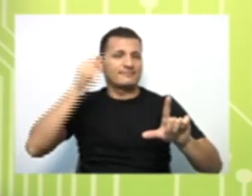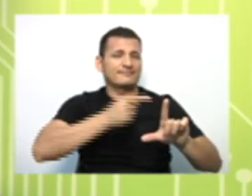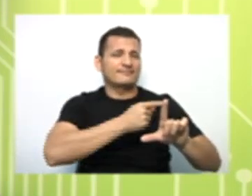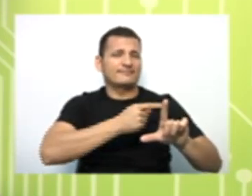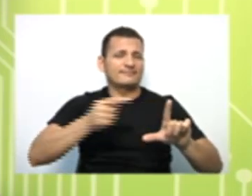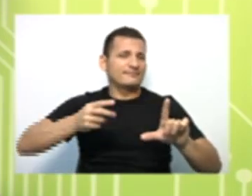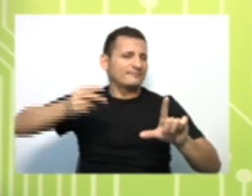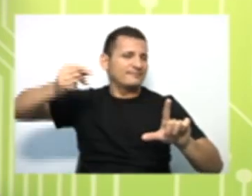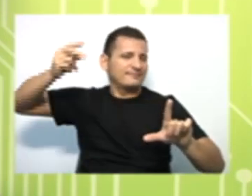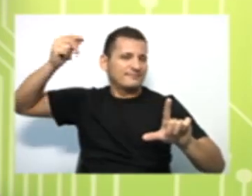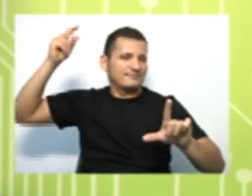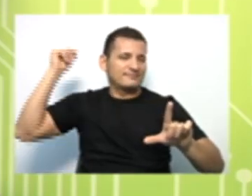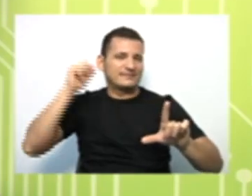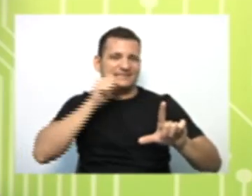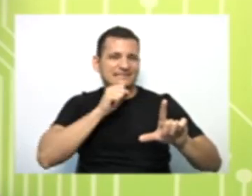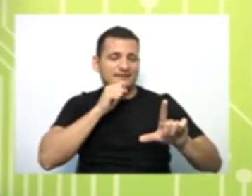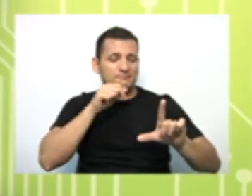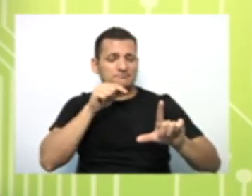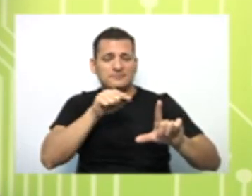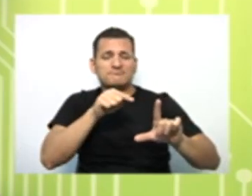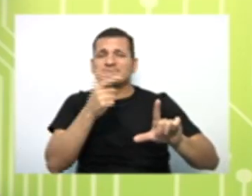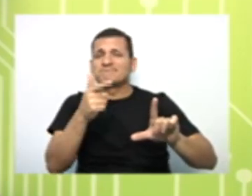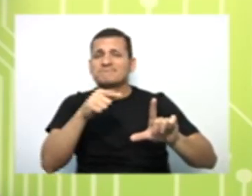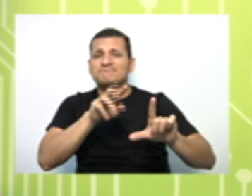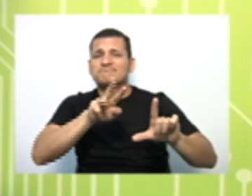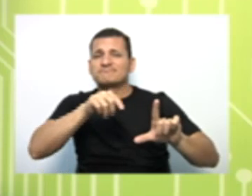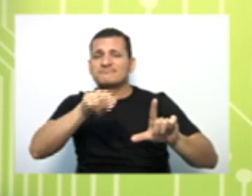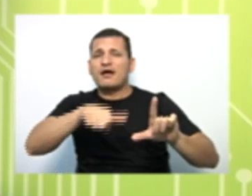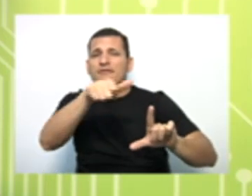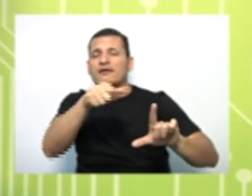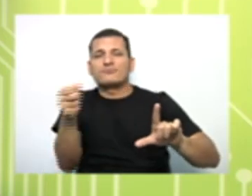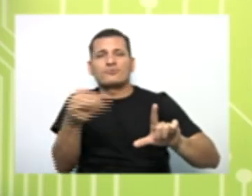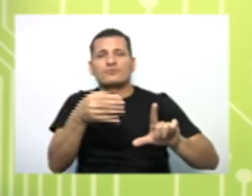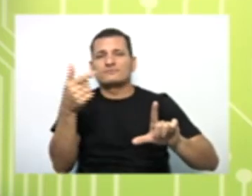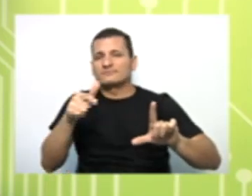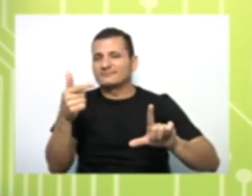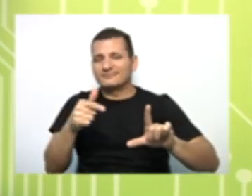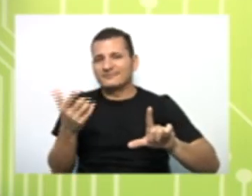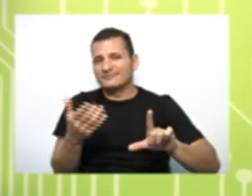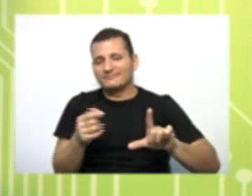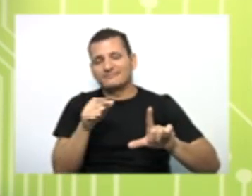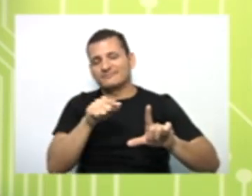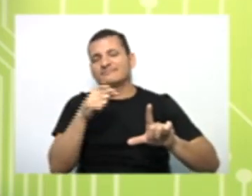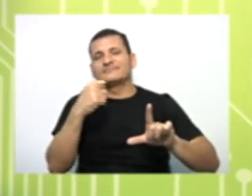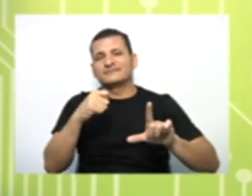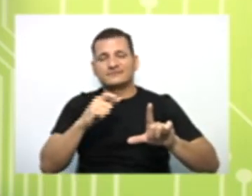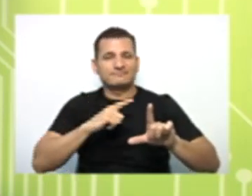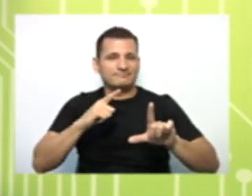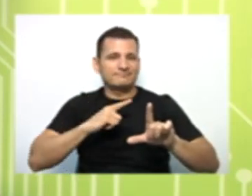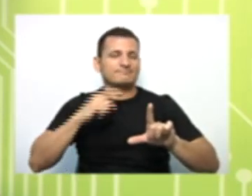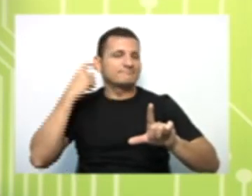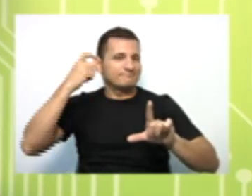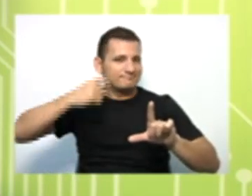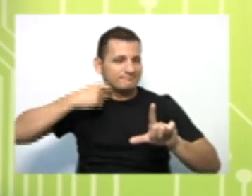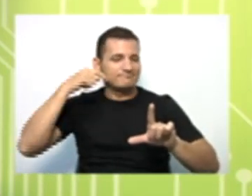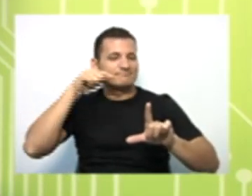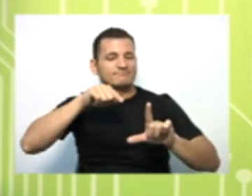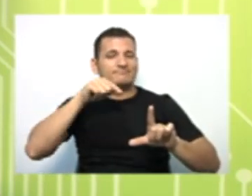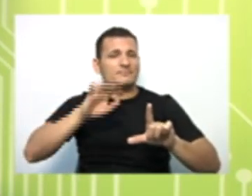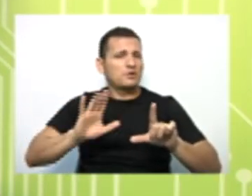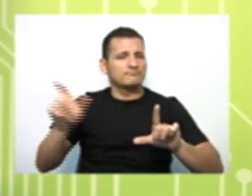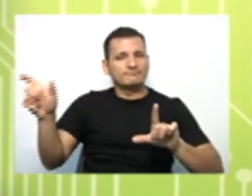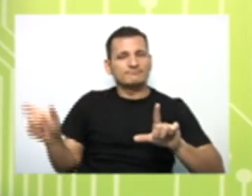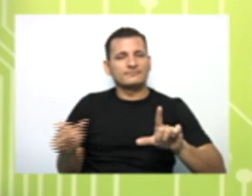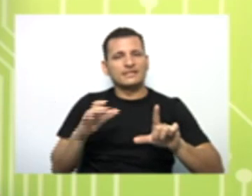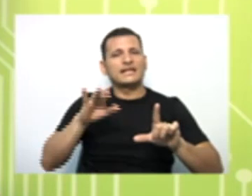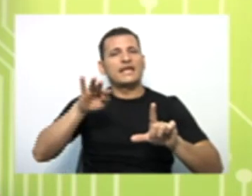passada e ninguém atualiza, né? Então, isso deve ter uma preocupação não só com a parte do cliente,